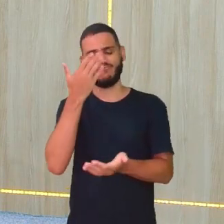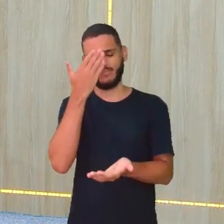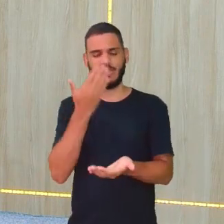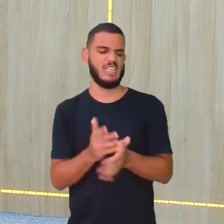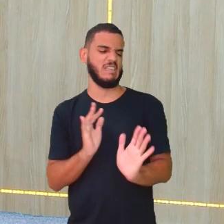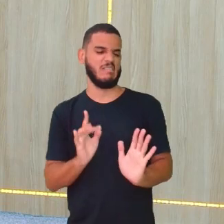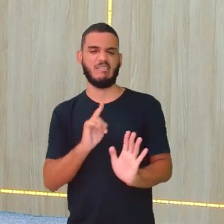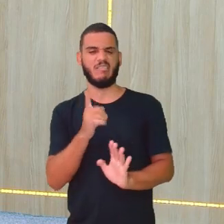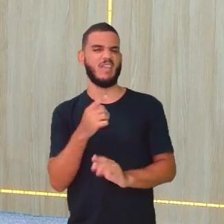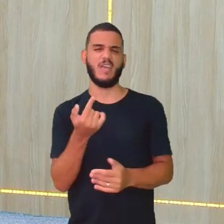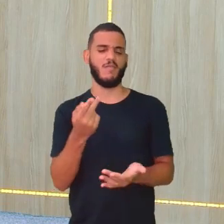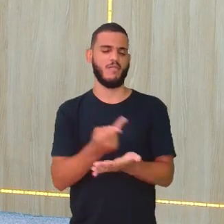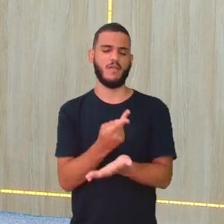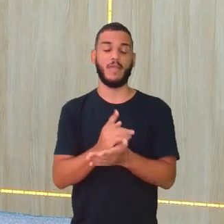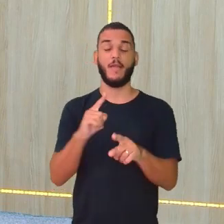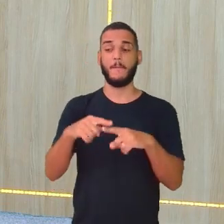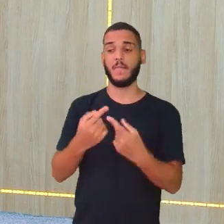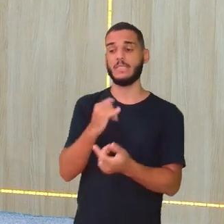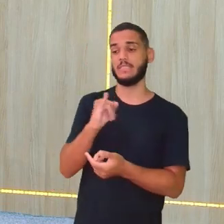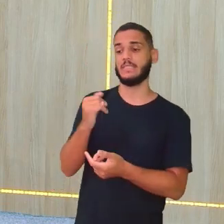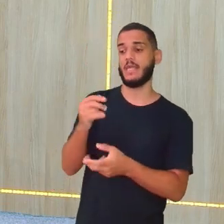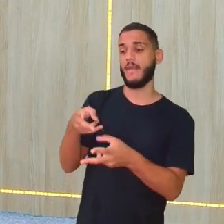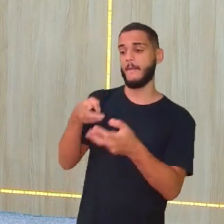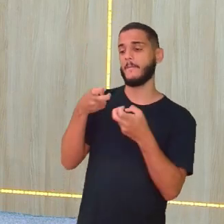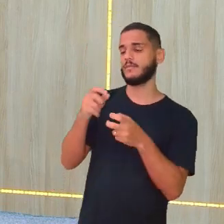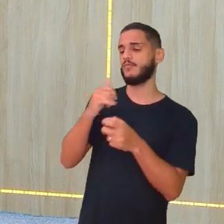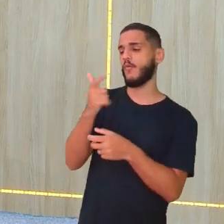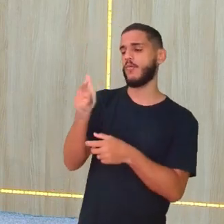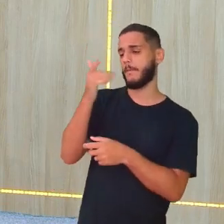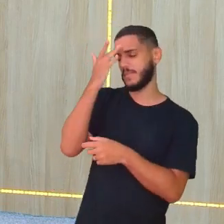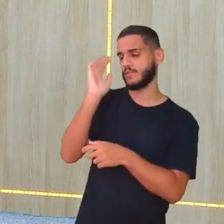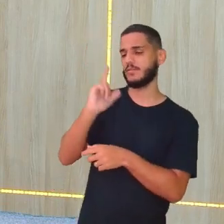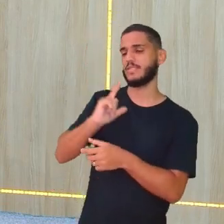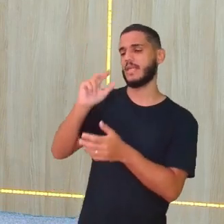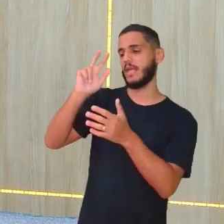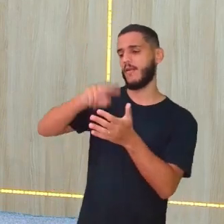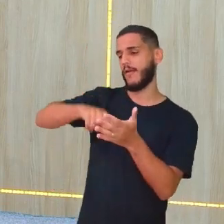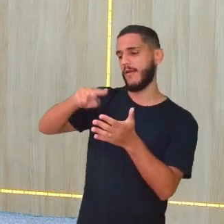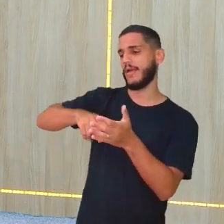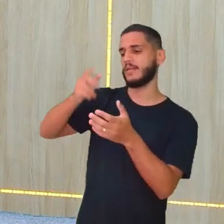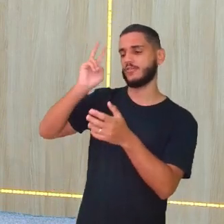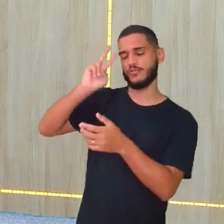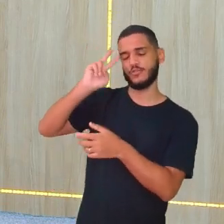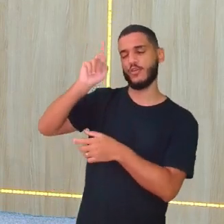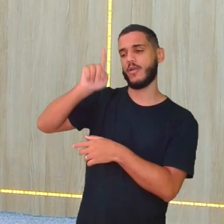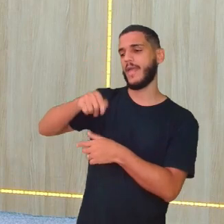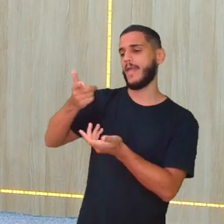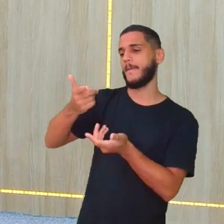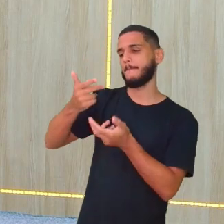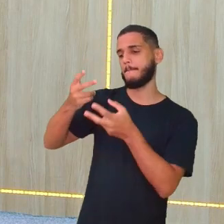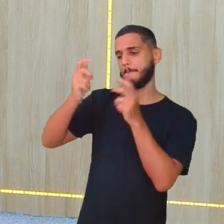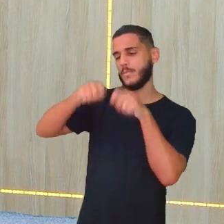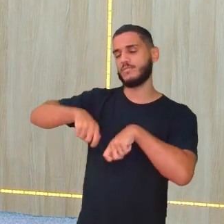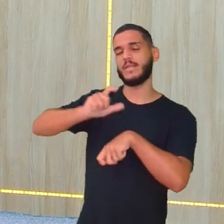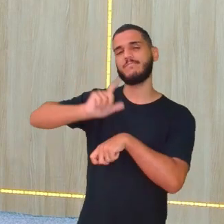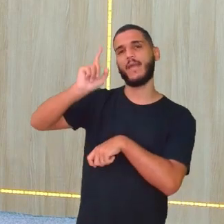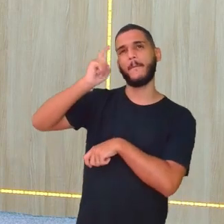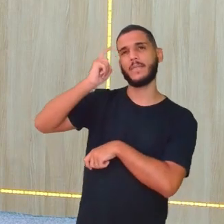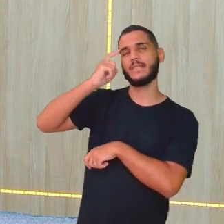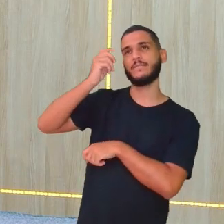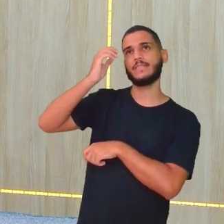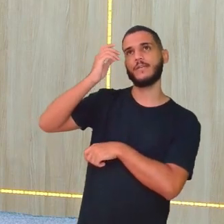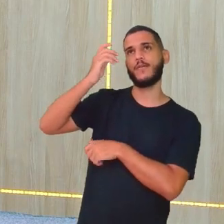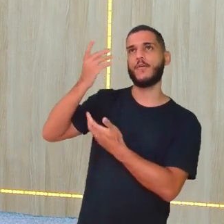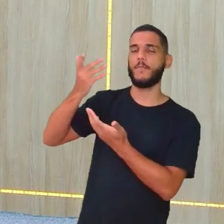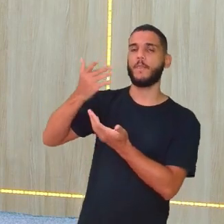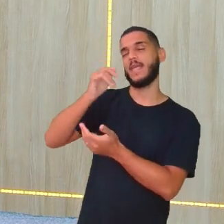não, isso não é sobrenatural, mas a interpretação daquele indivíduo que contou a história pode ter sido, ou você pode ser uma pessoa